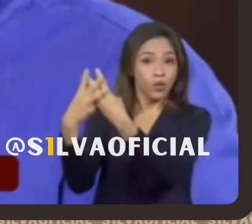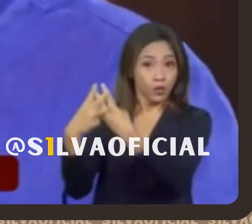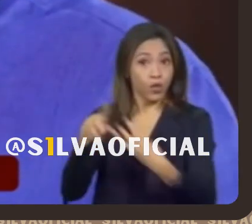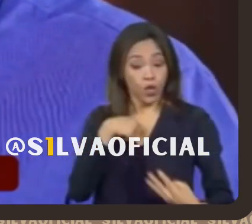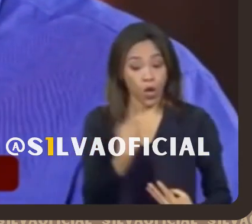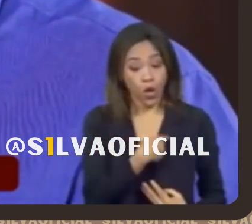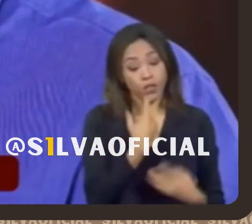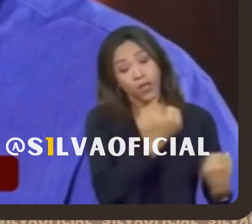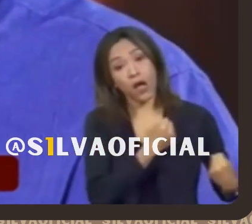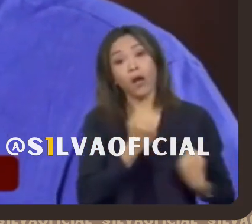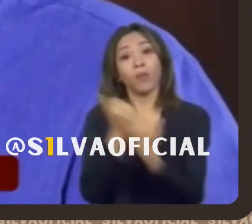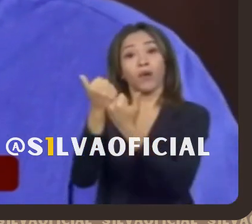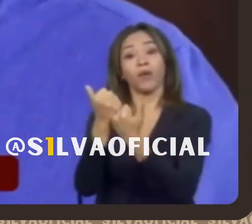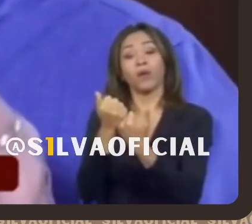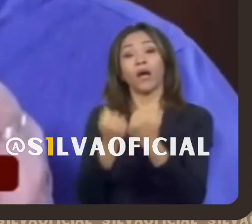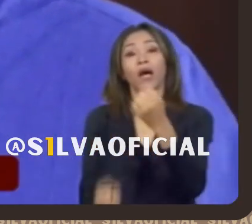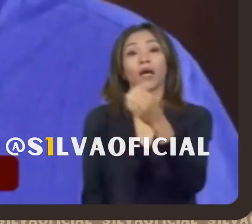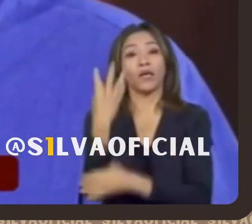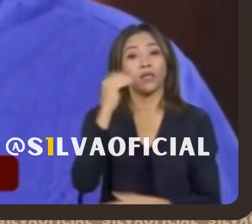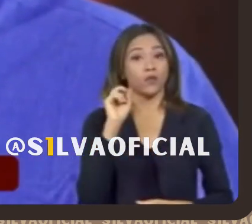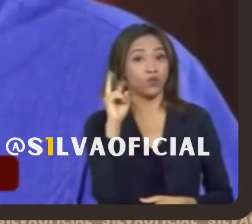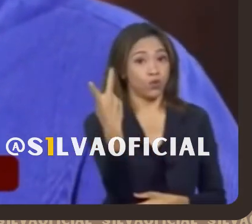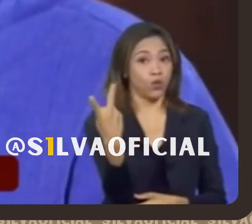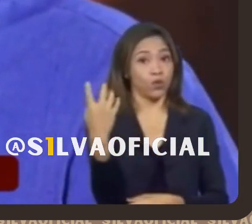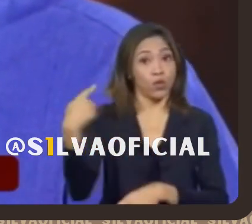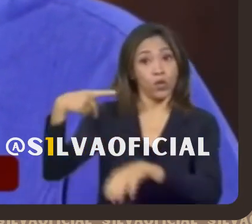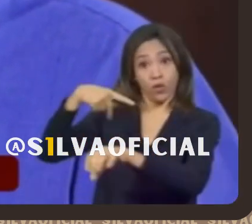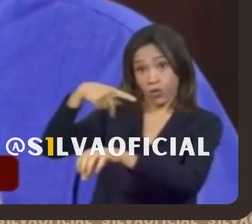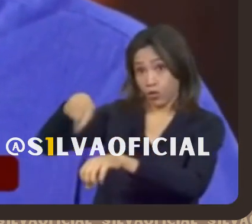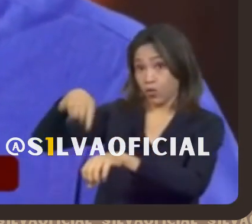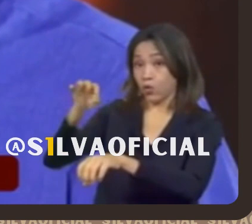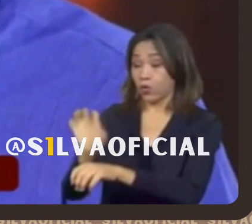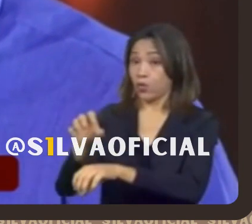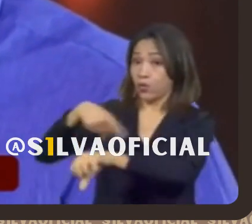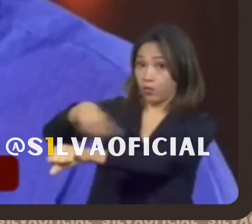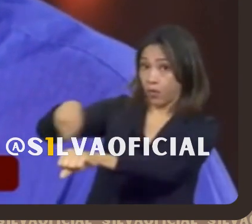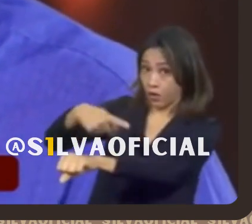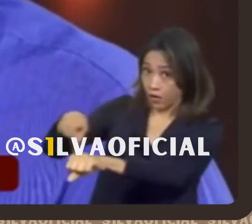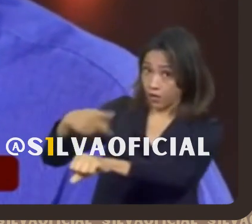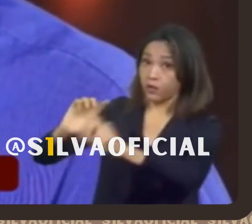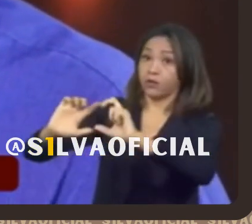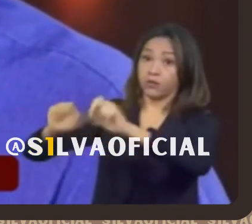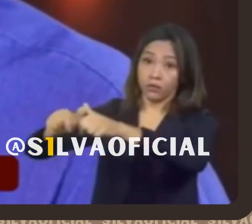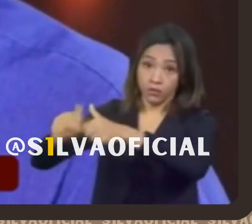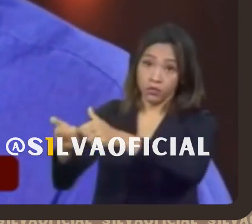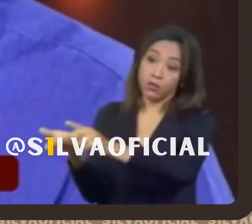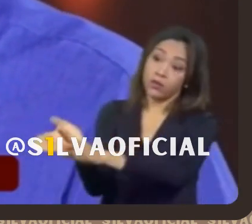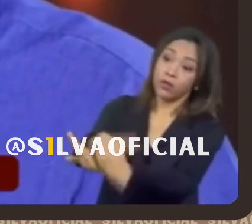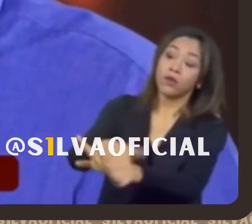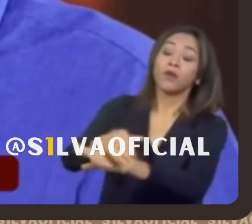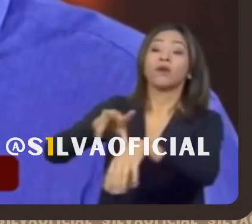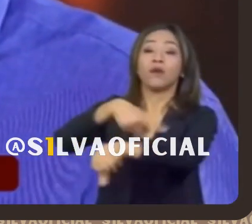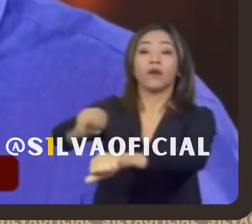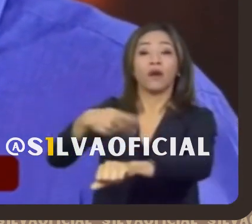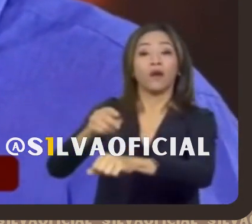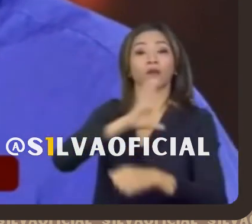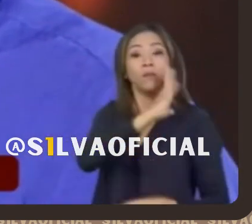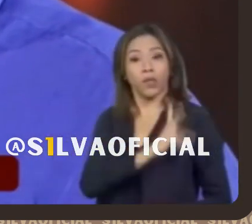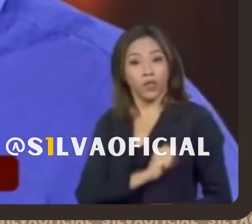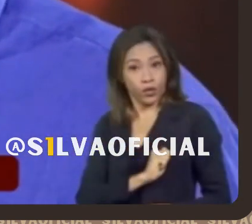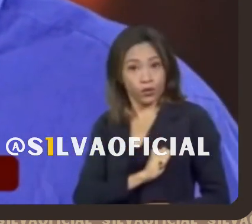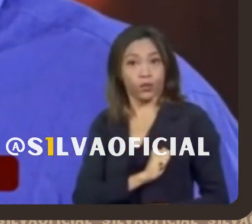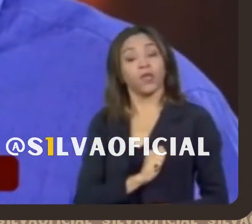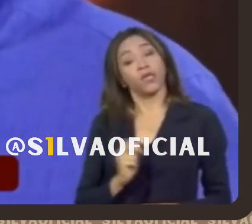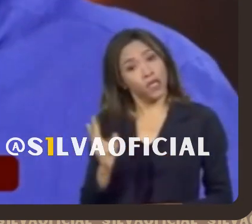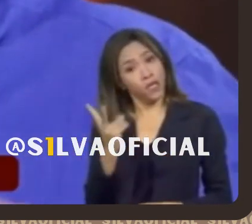criação de dois estados nós queremos o estado judeu e queremos o estado sabe palestino e que eles vivam como a gente